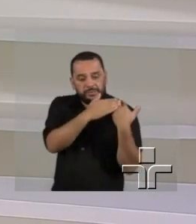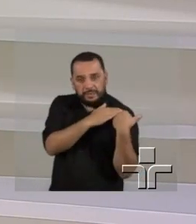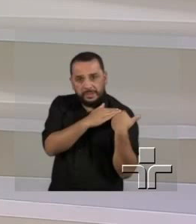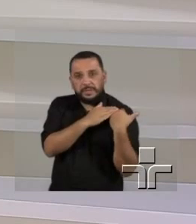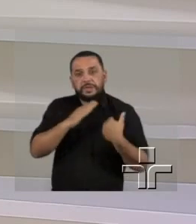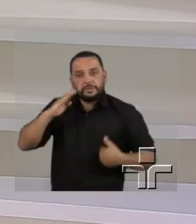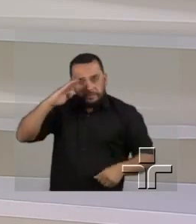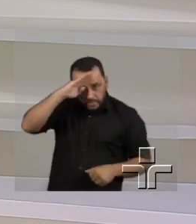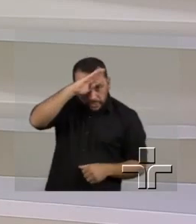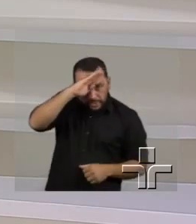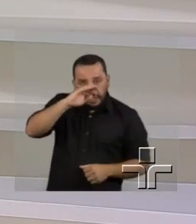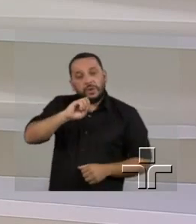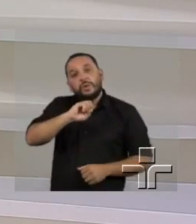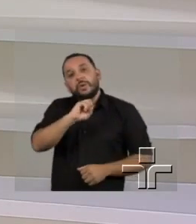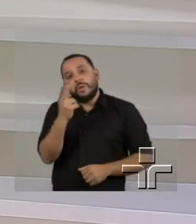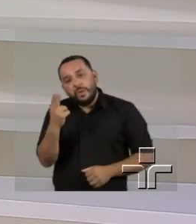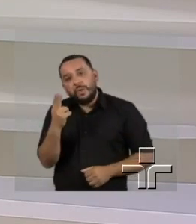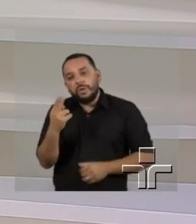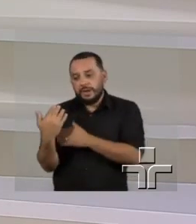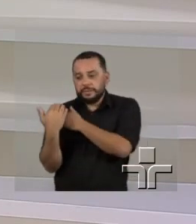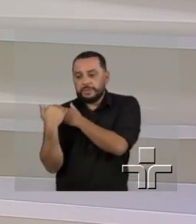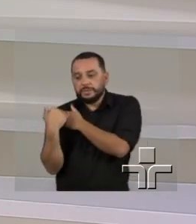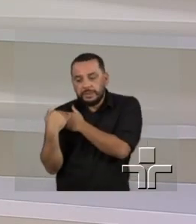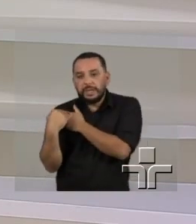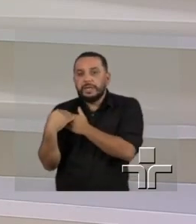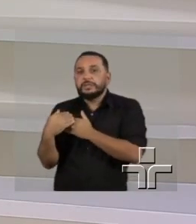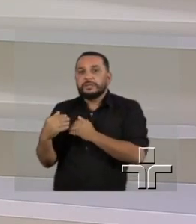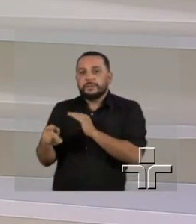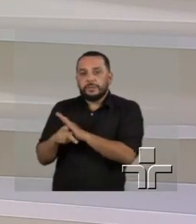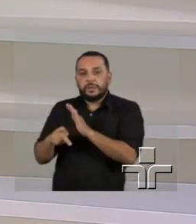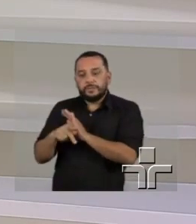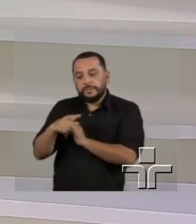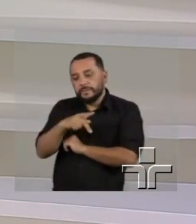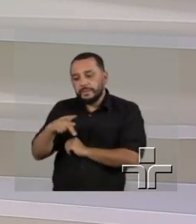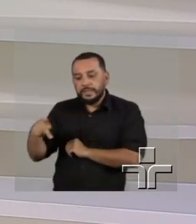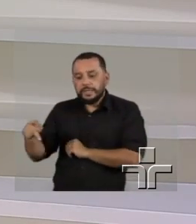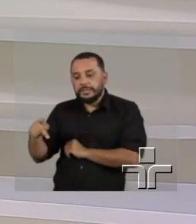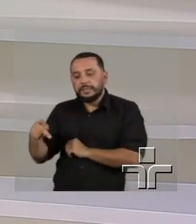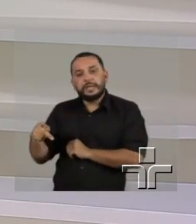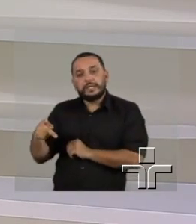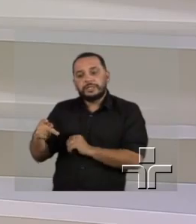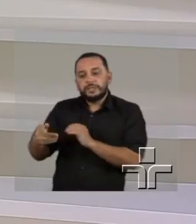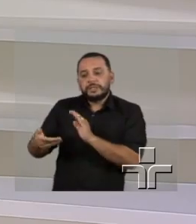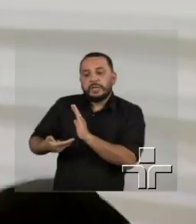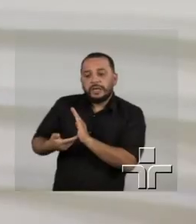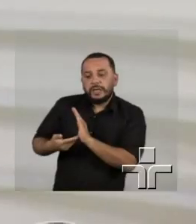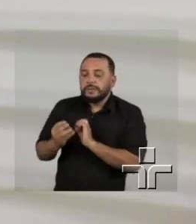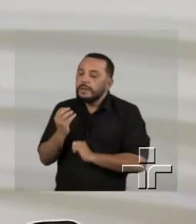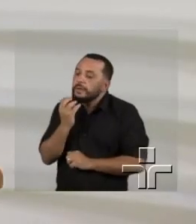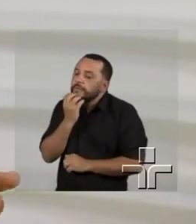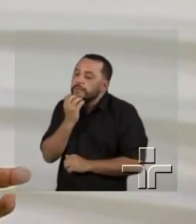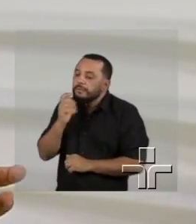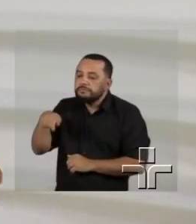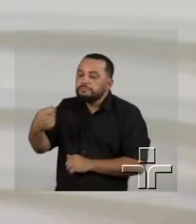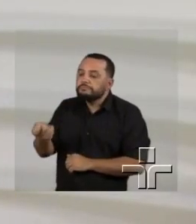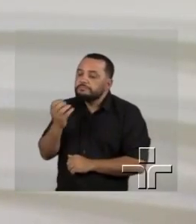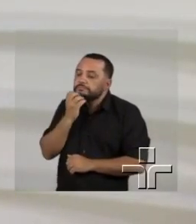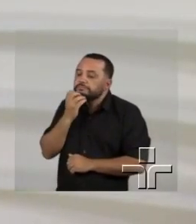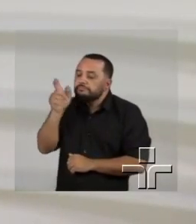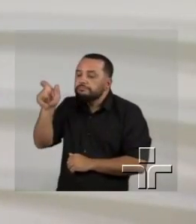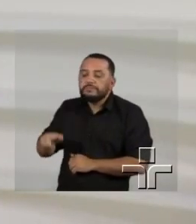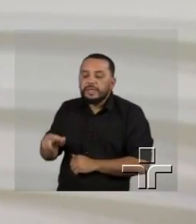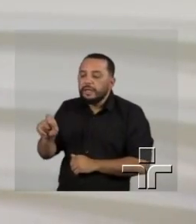né? Então, você tem que valorizar também esse pessoal, utilizar, né? Então, eu vejo